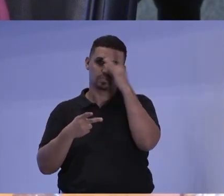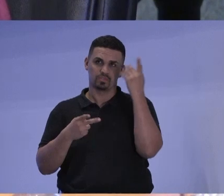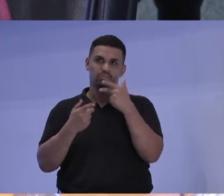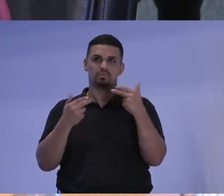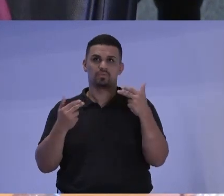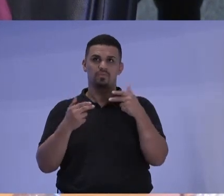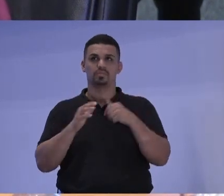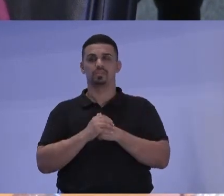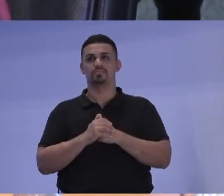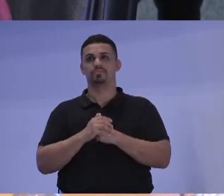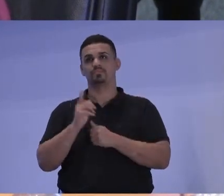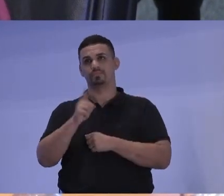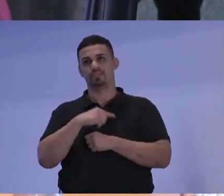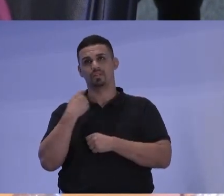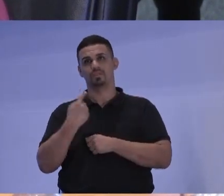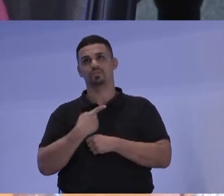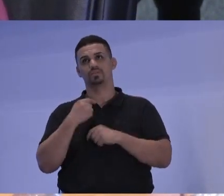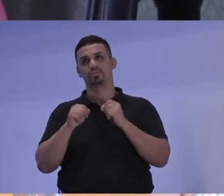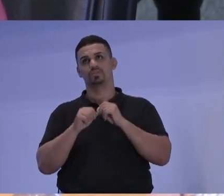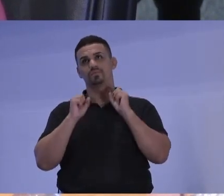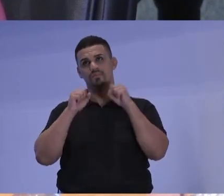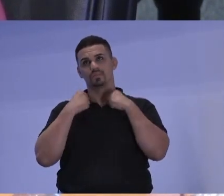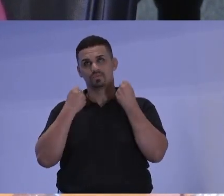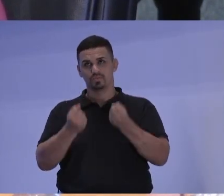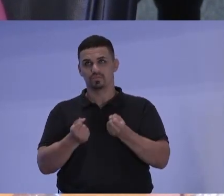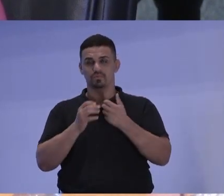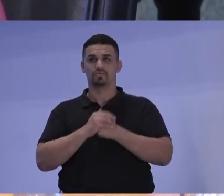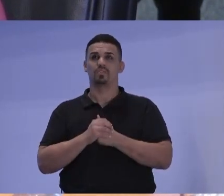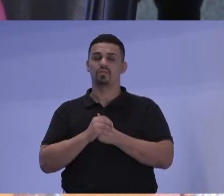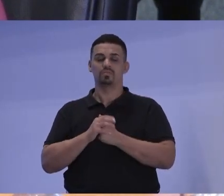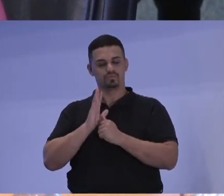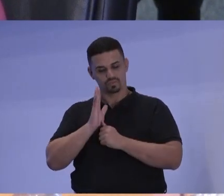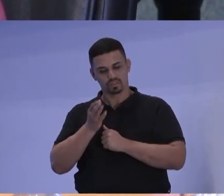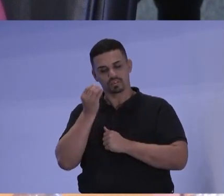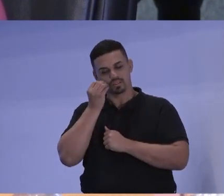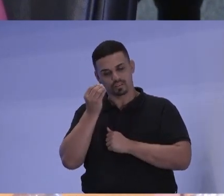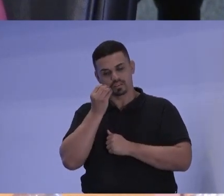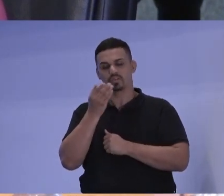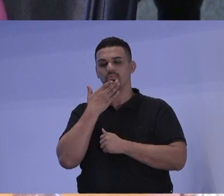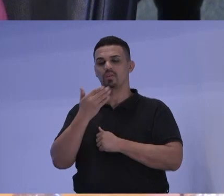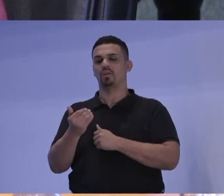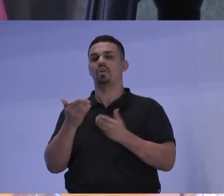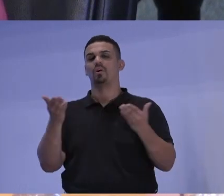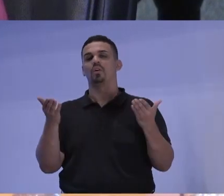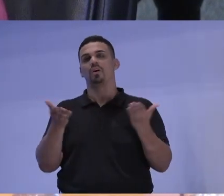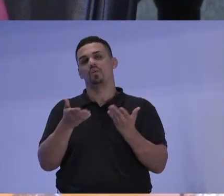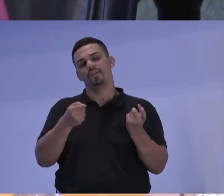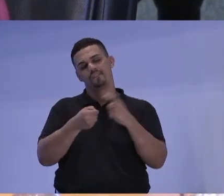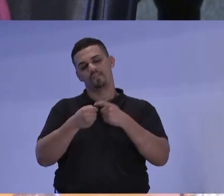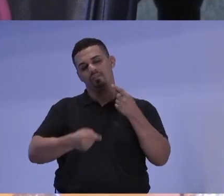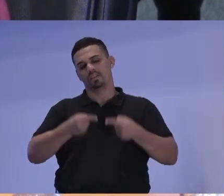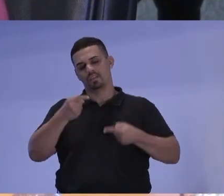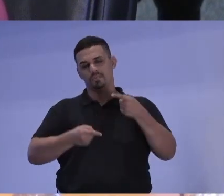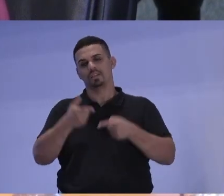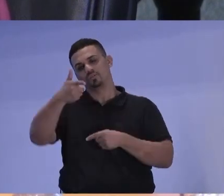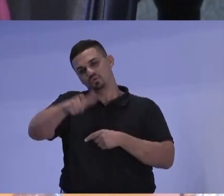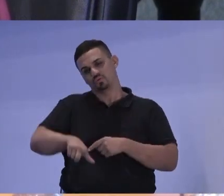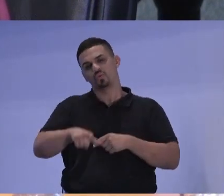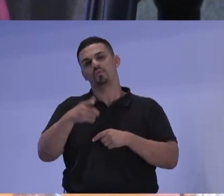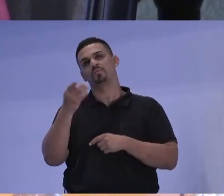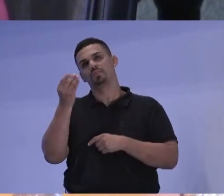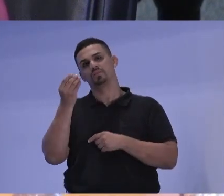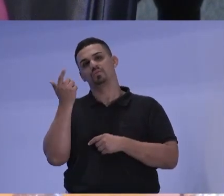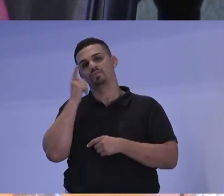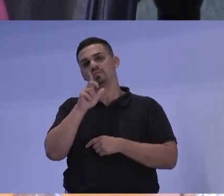esforços, mas agora estamos retornando a essas discussões para, possivelmente, a gente não tem